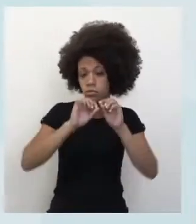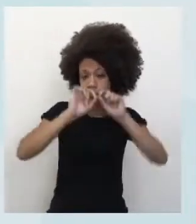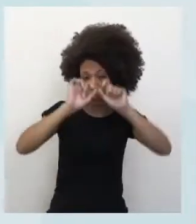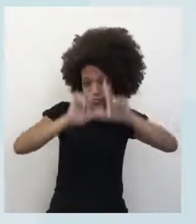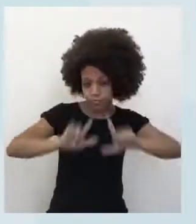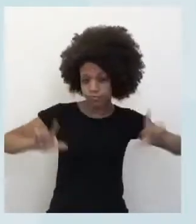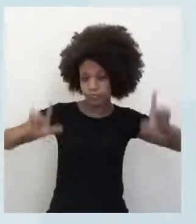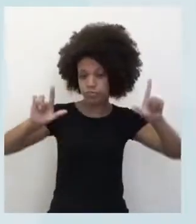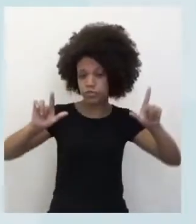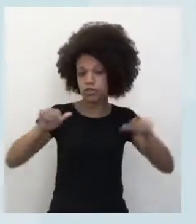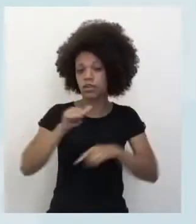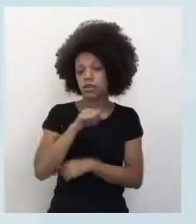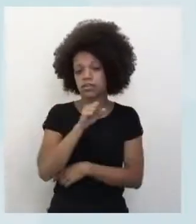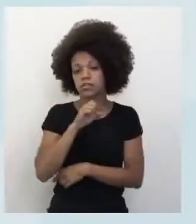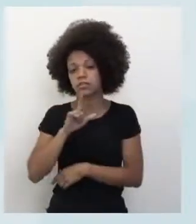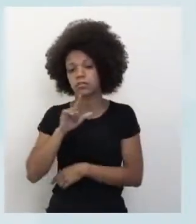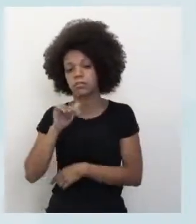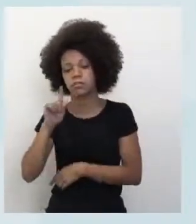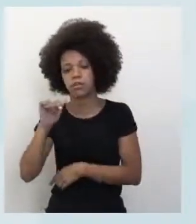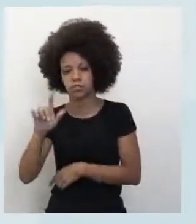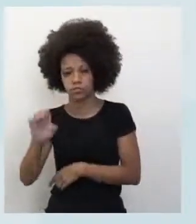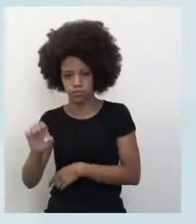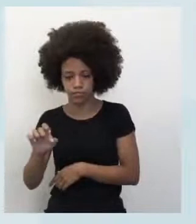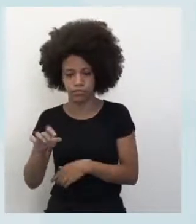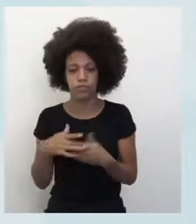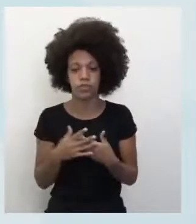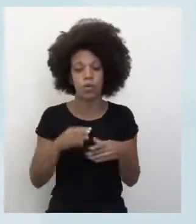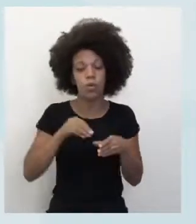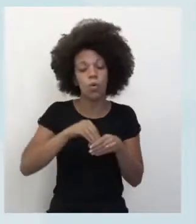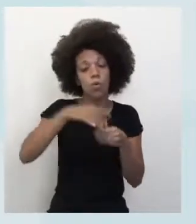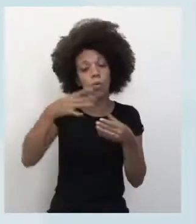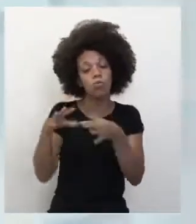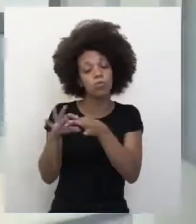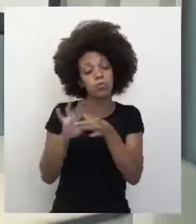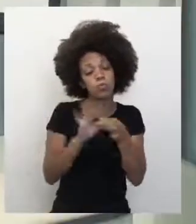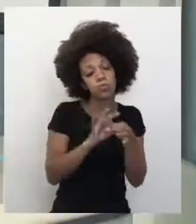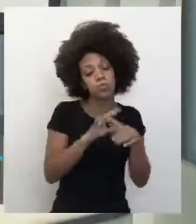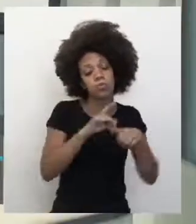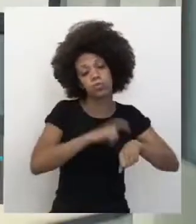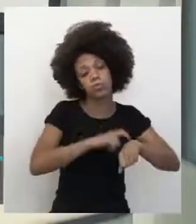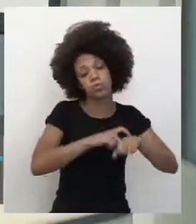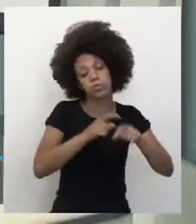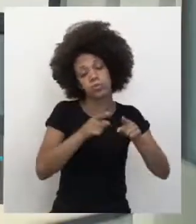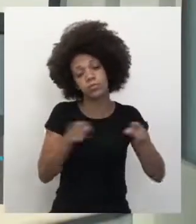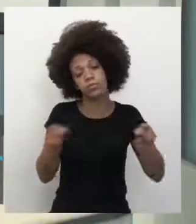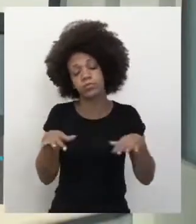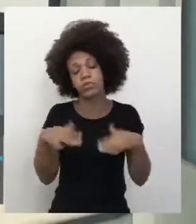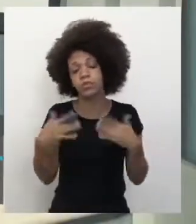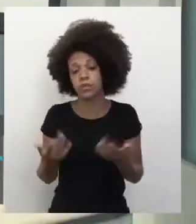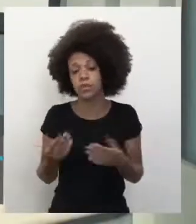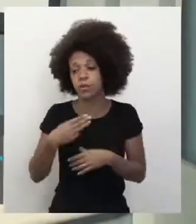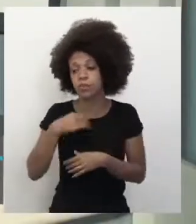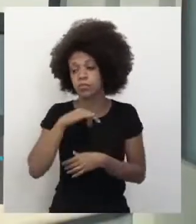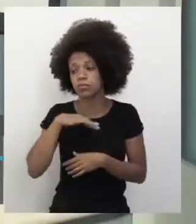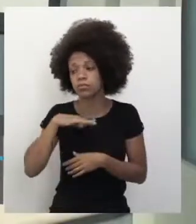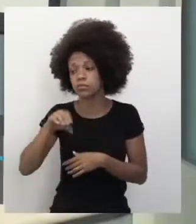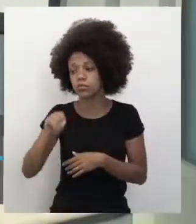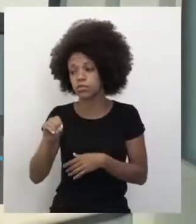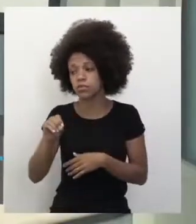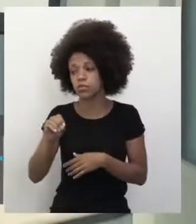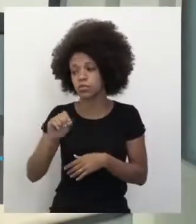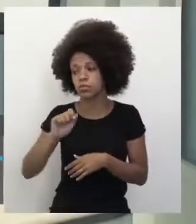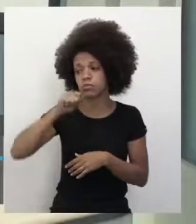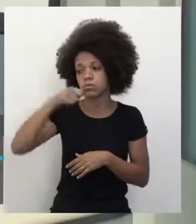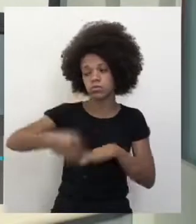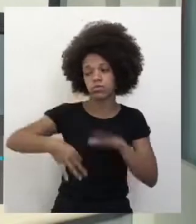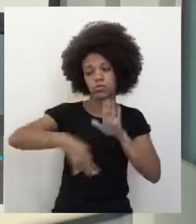assemblagem, contextualizando-os no tempo e no espaço. Como a gente está falando de mosaico, então eu vou continuar falando de mosaico. Quando